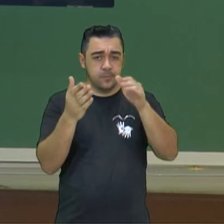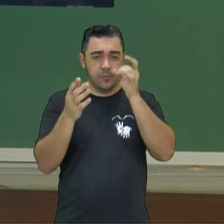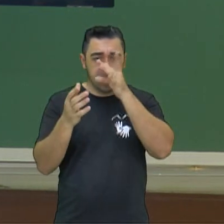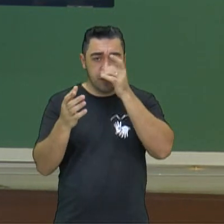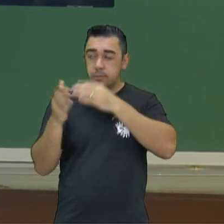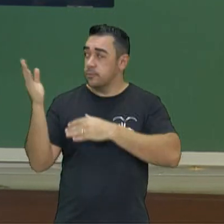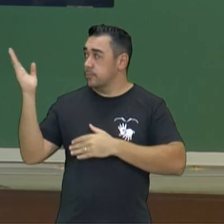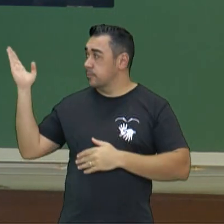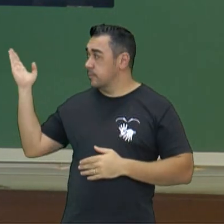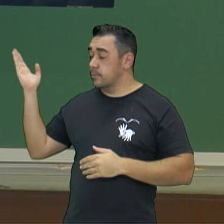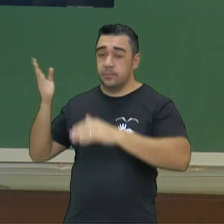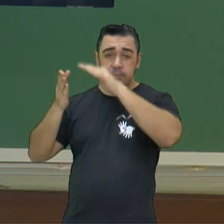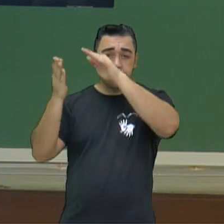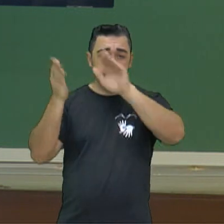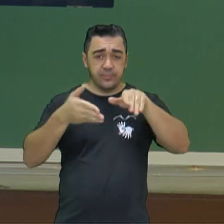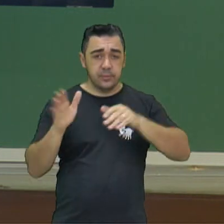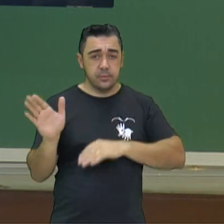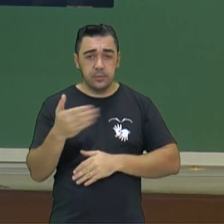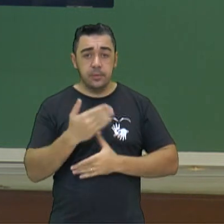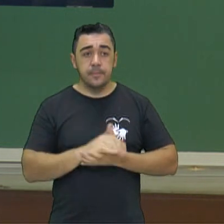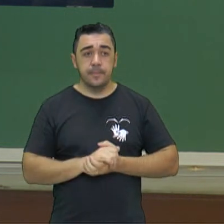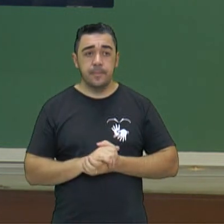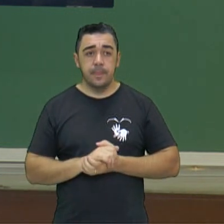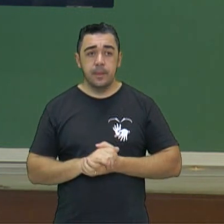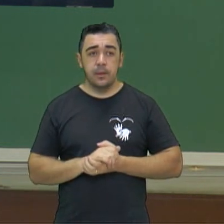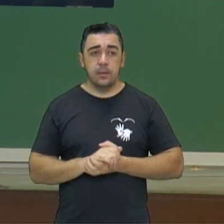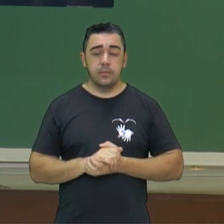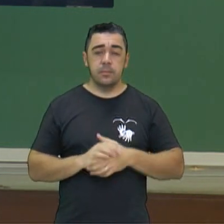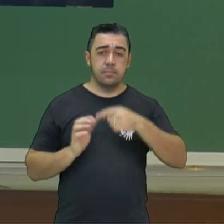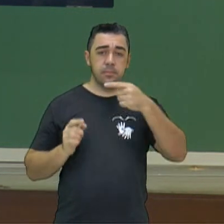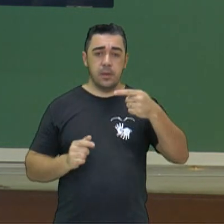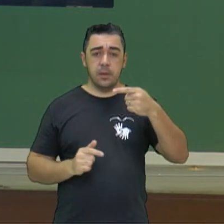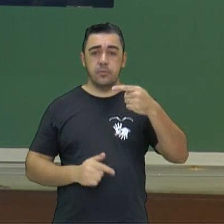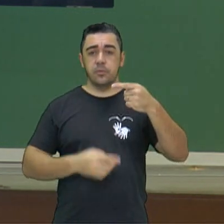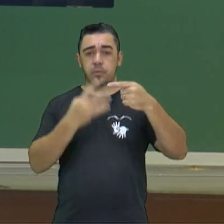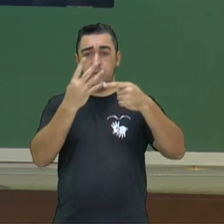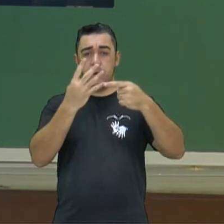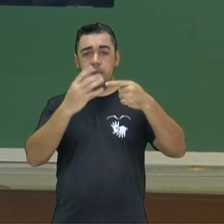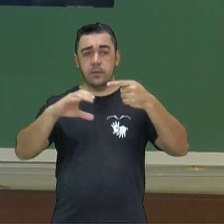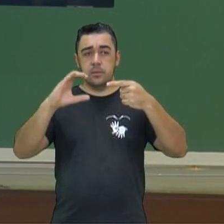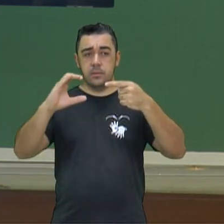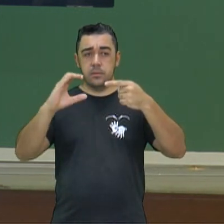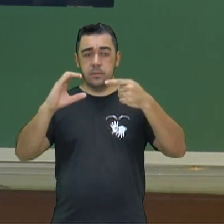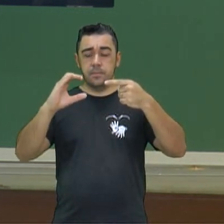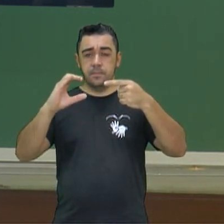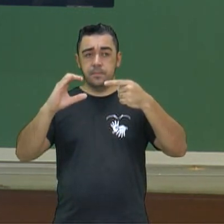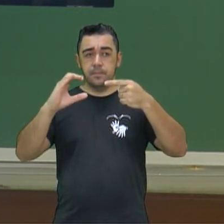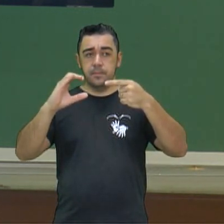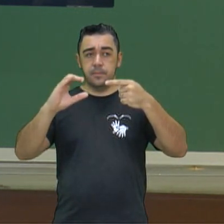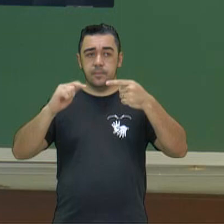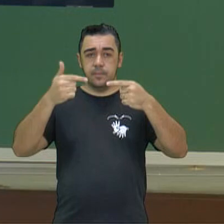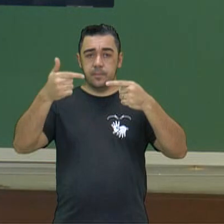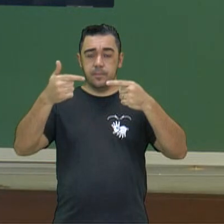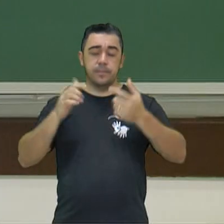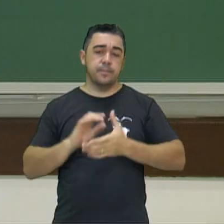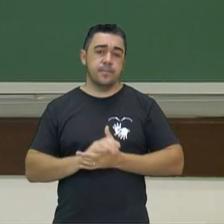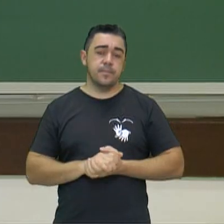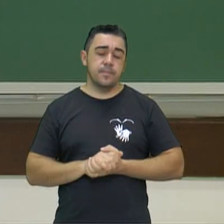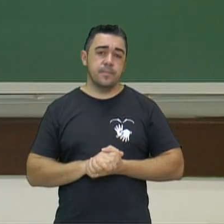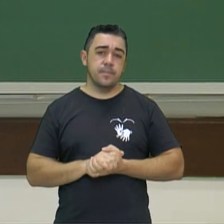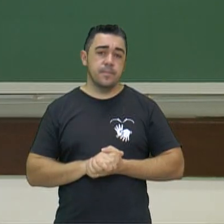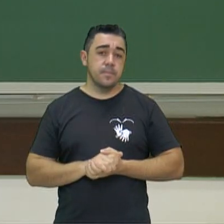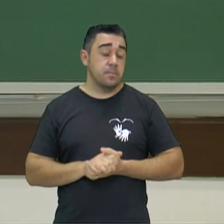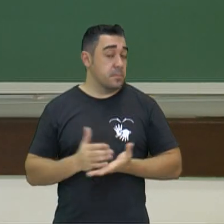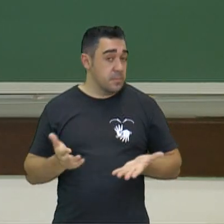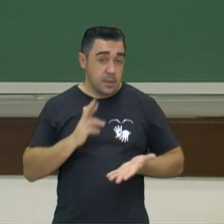vou eliminar os dois. Menos 2 vezes 2, 4. C vezes C, C ao quadrado.